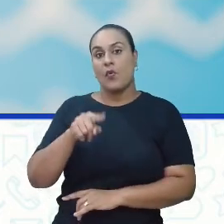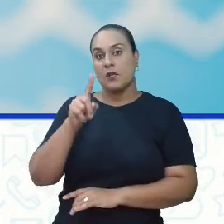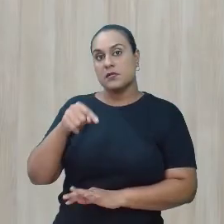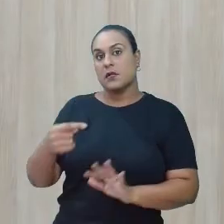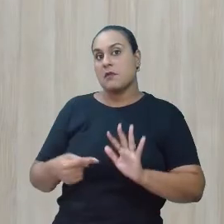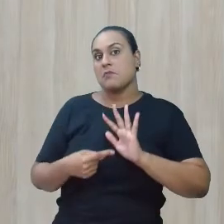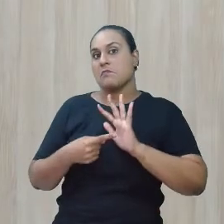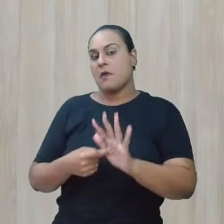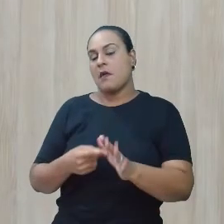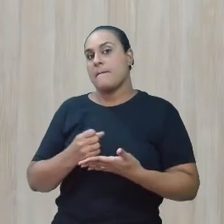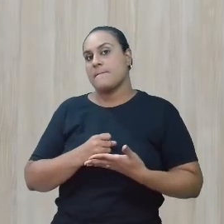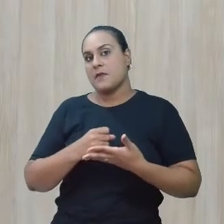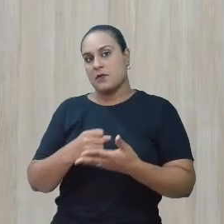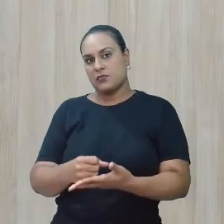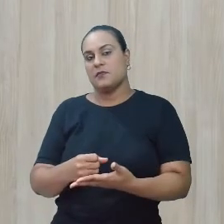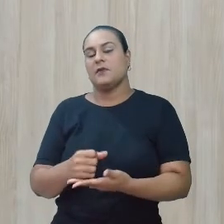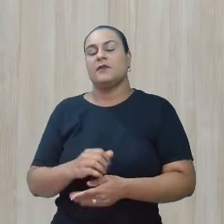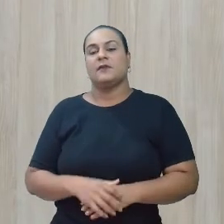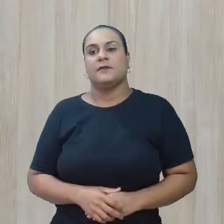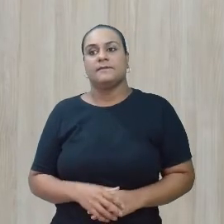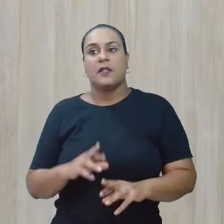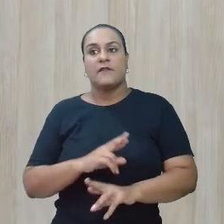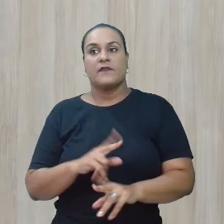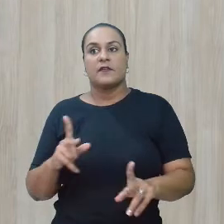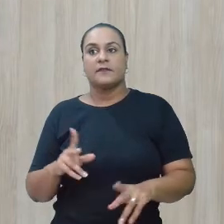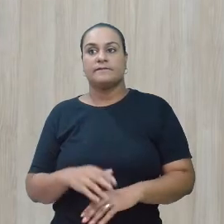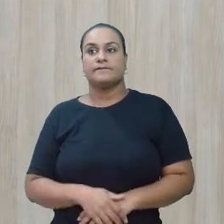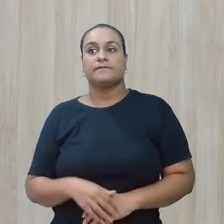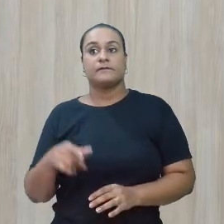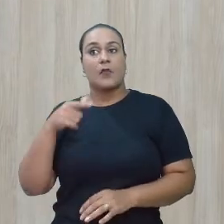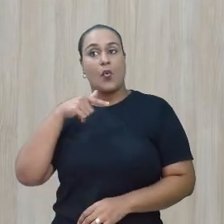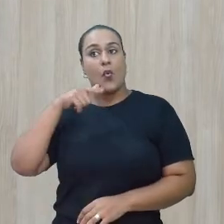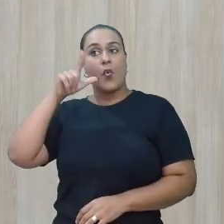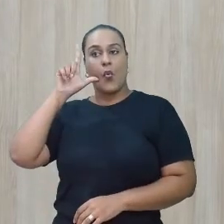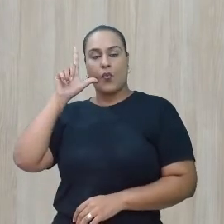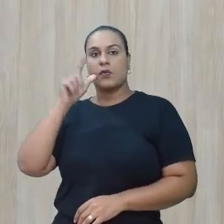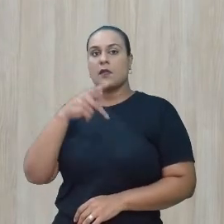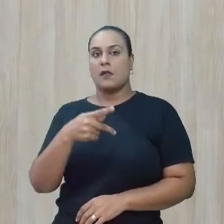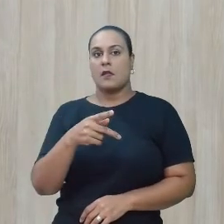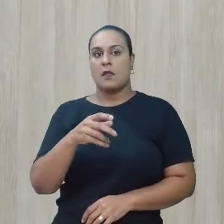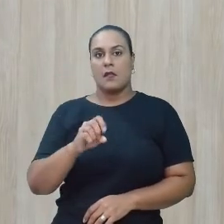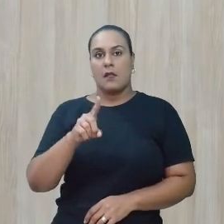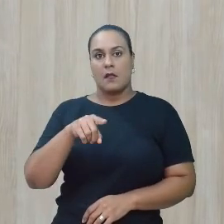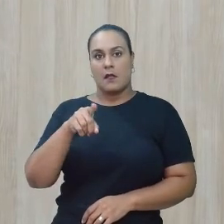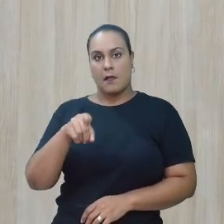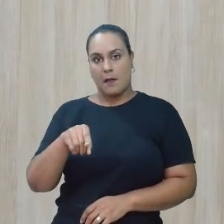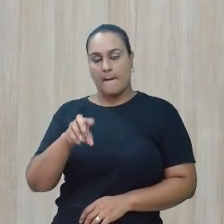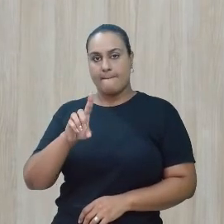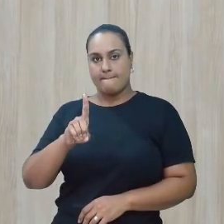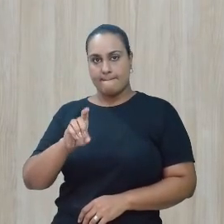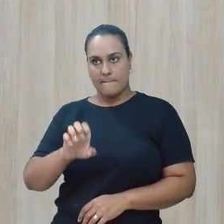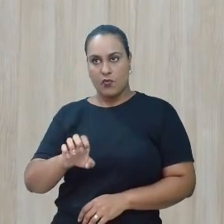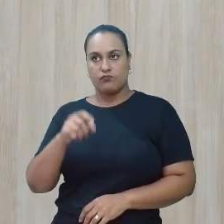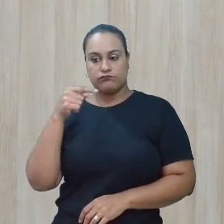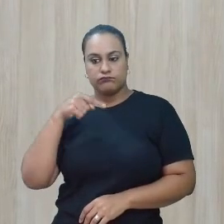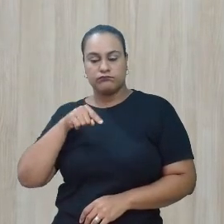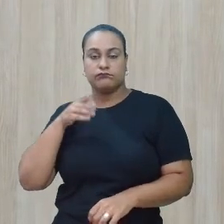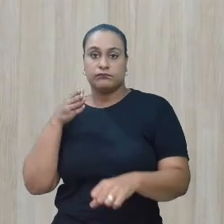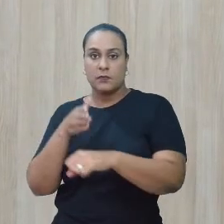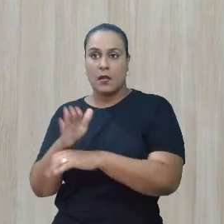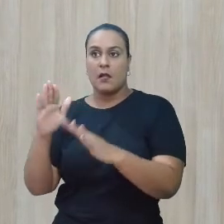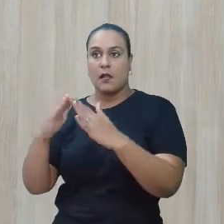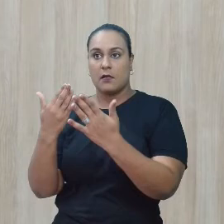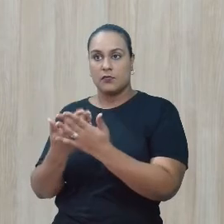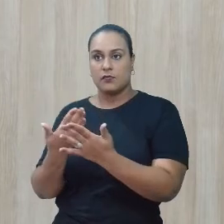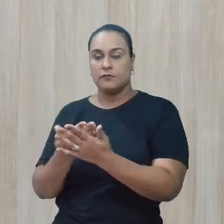para ajudar a gente a fazer essa distinção. Ontem, ela pôde ir à escola. Então, eu estou marcando aí passado.